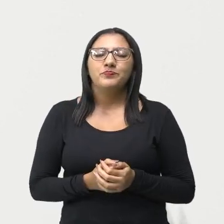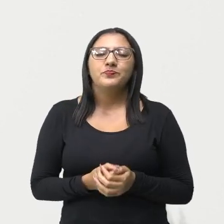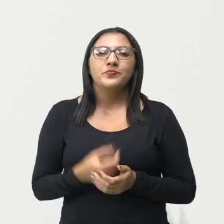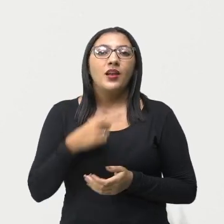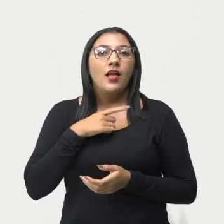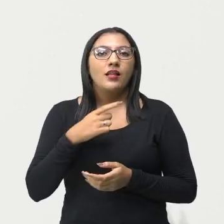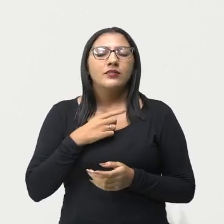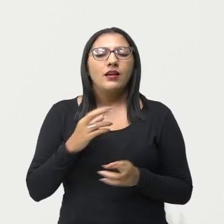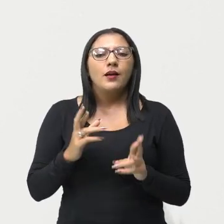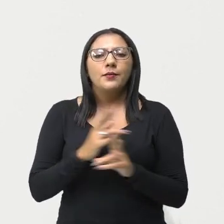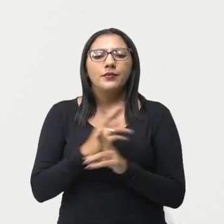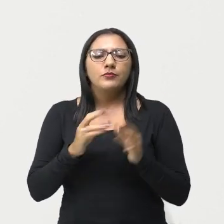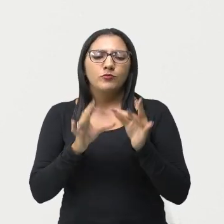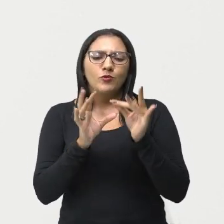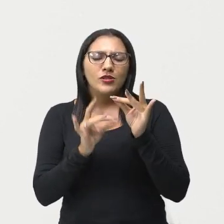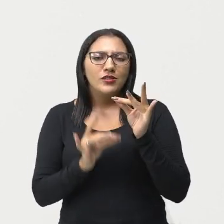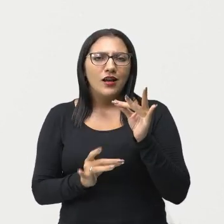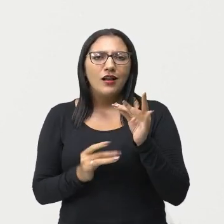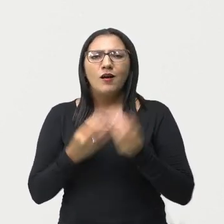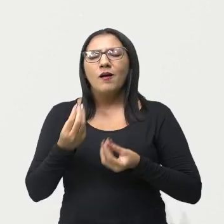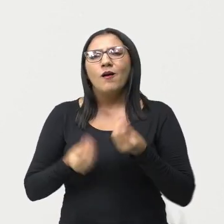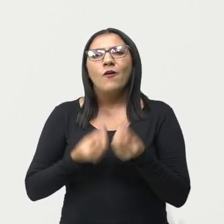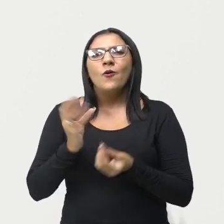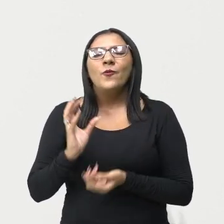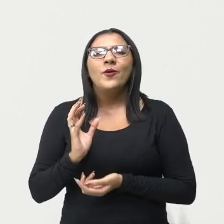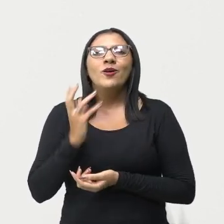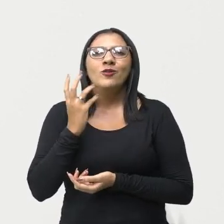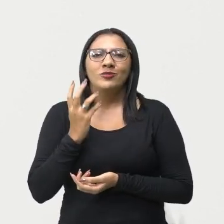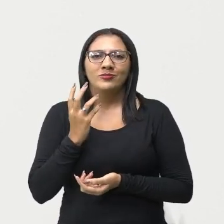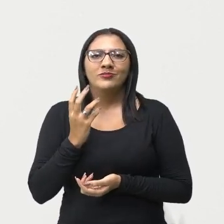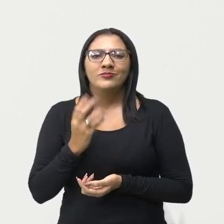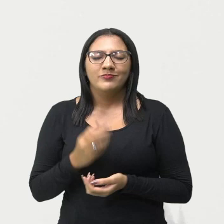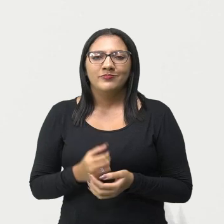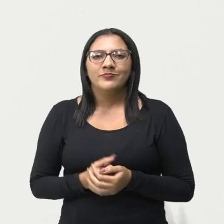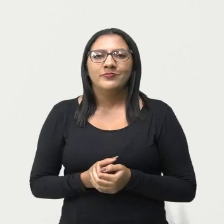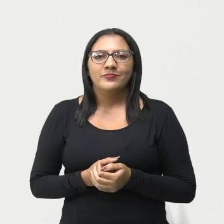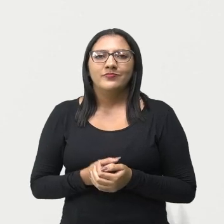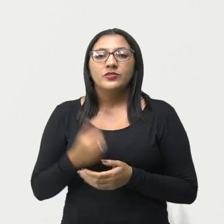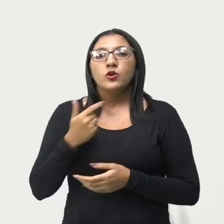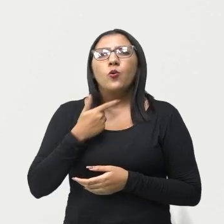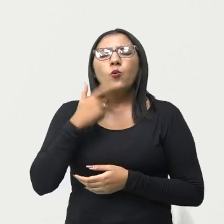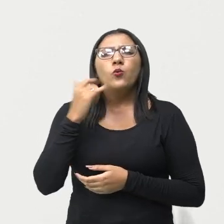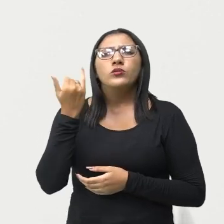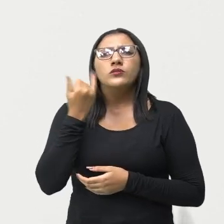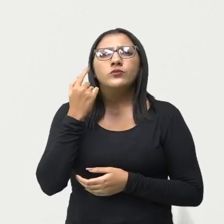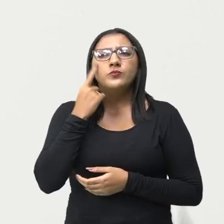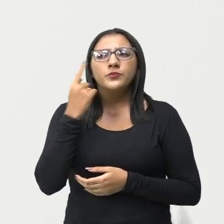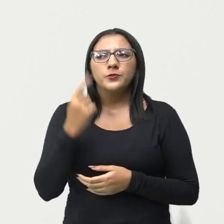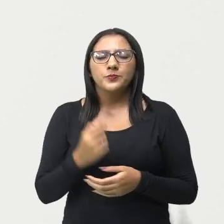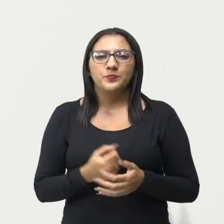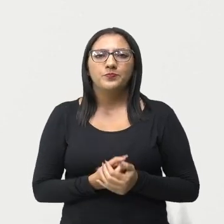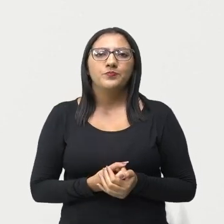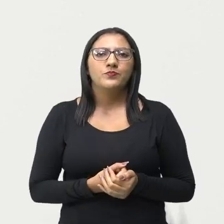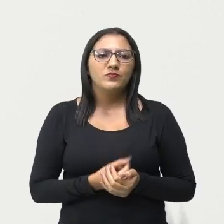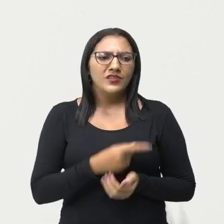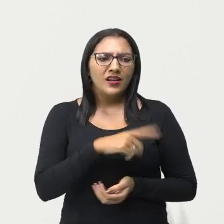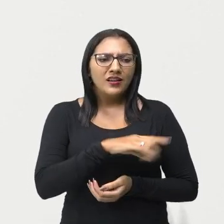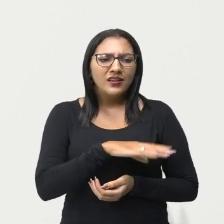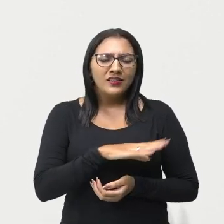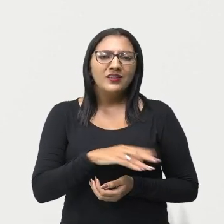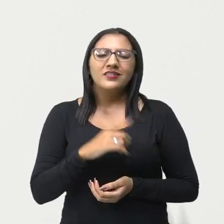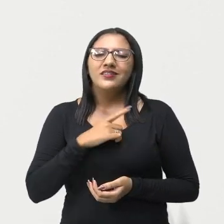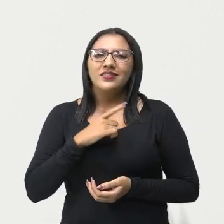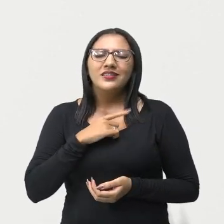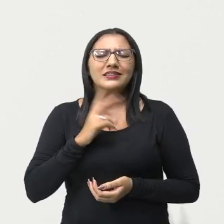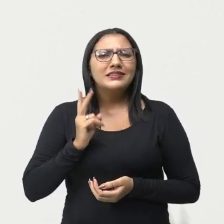do que aconteceu com esse rapaz depois que ele foi sequestrado. Outra informação, sempre desenhava a